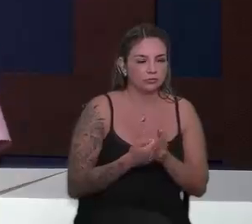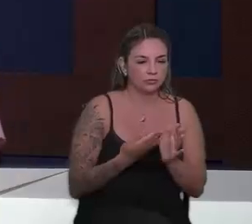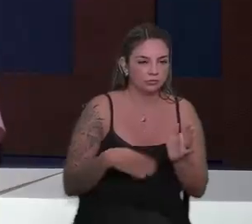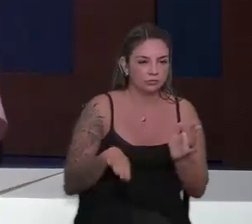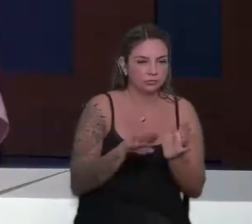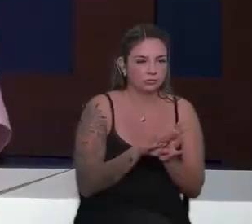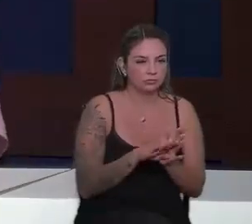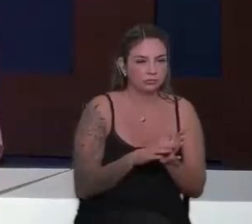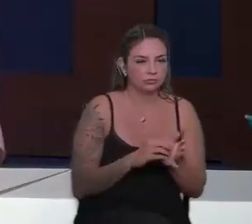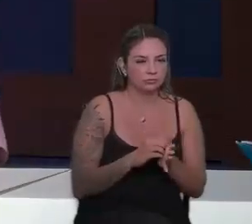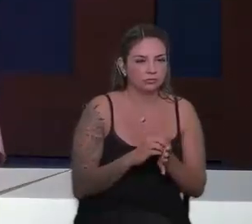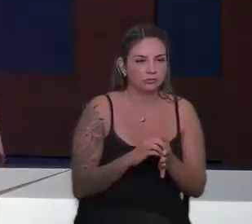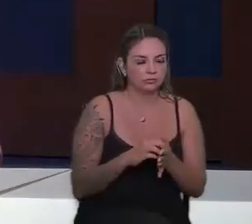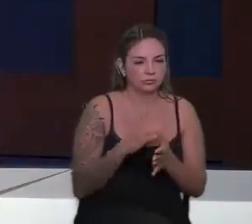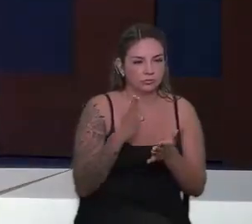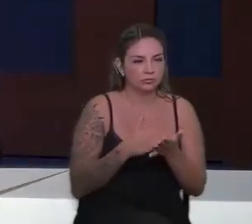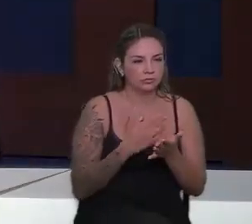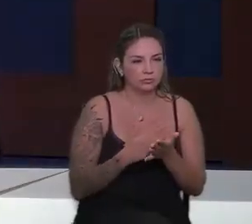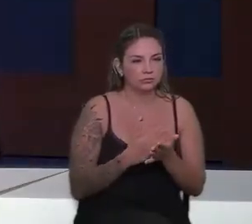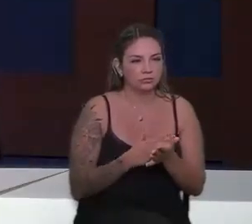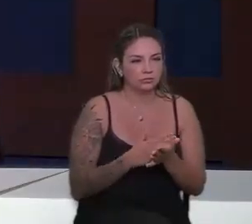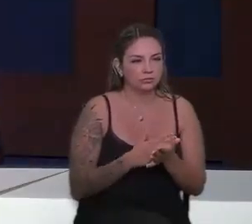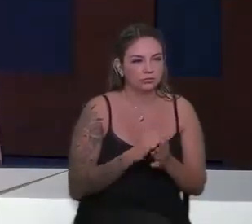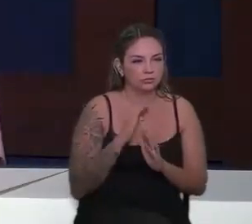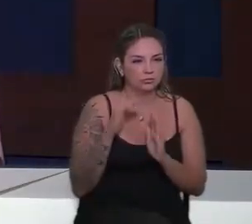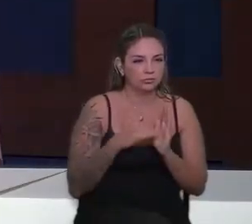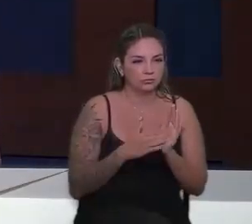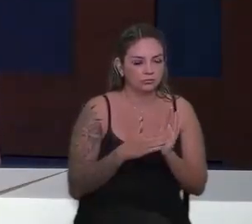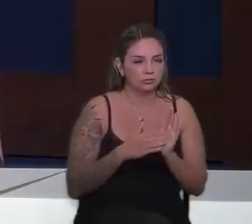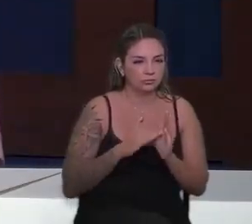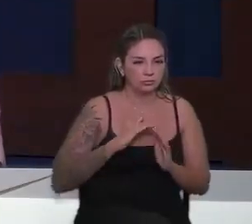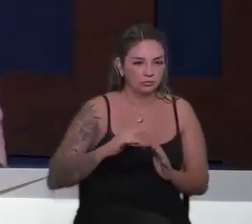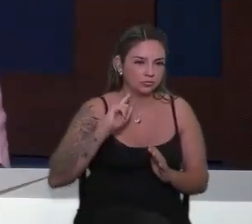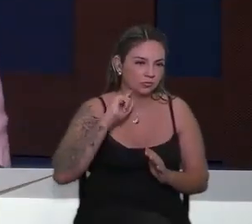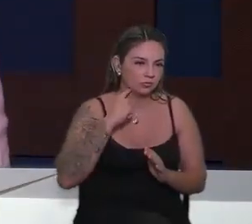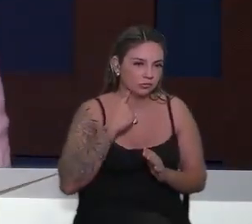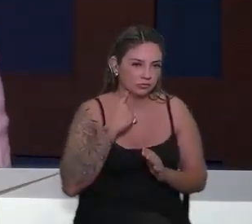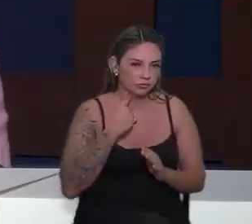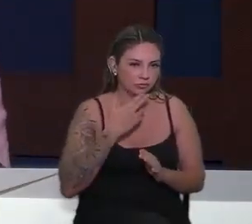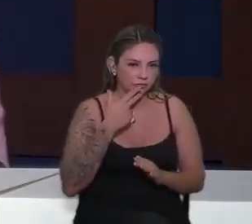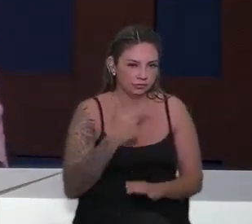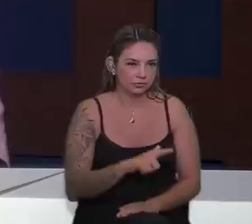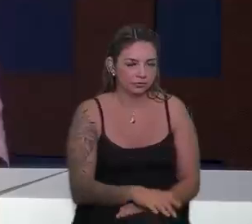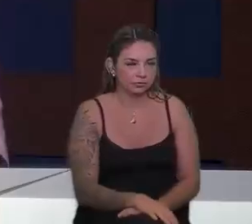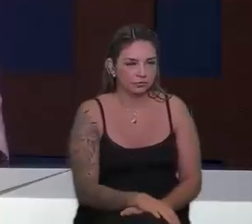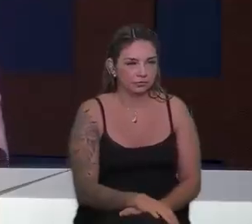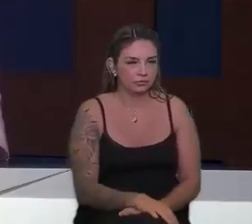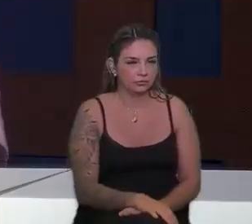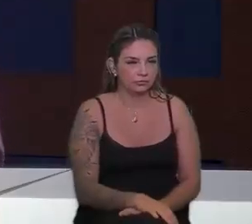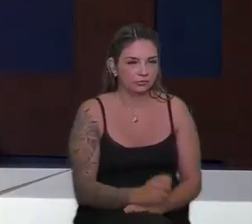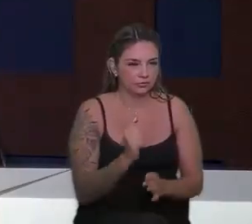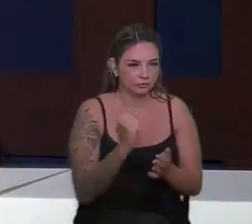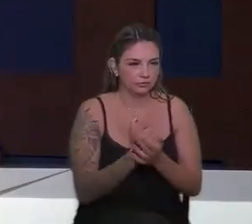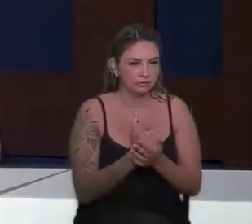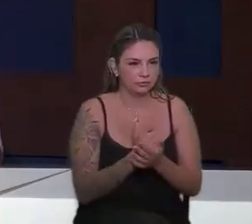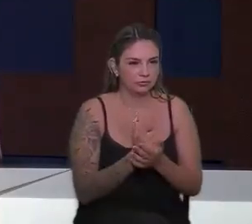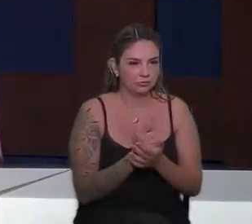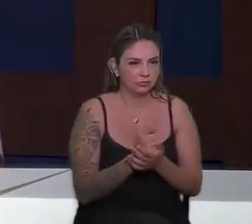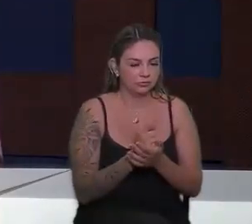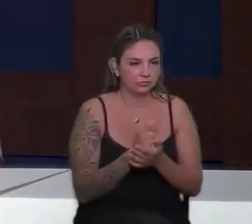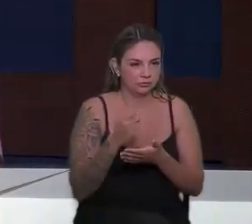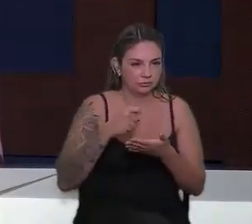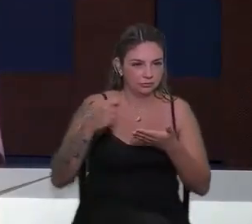cheguei nesse livro, Toda a Poeira da Calçada, e aí eu vou repetir a Morgana, comprem, a gente vai